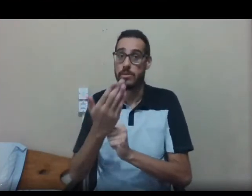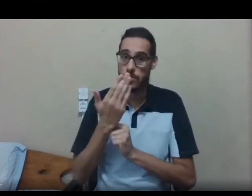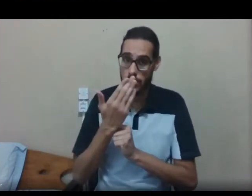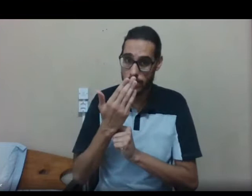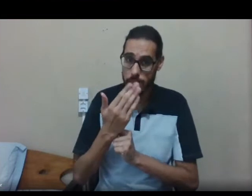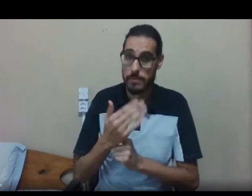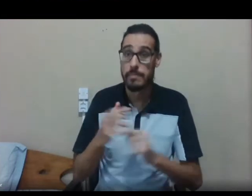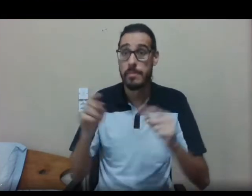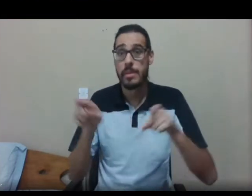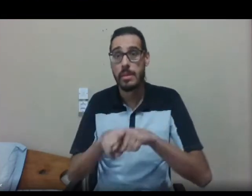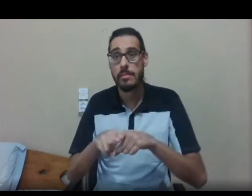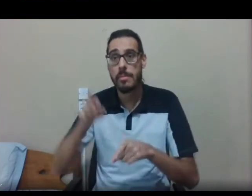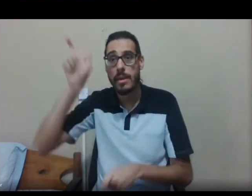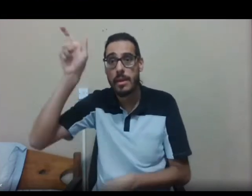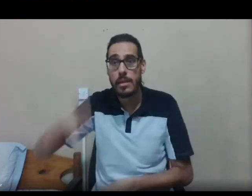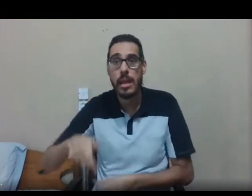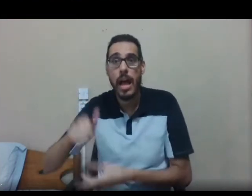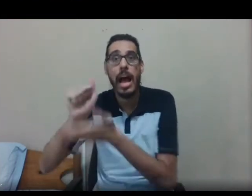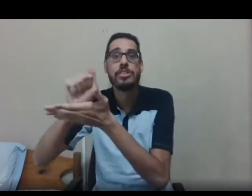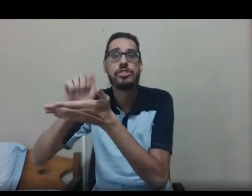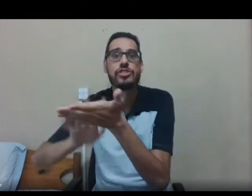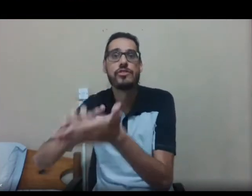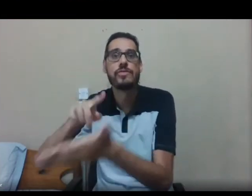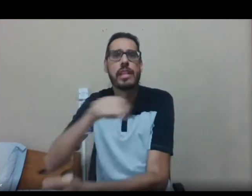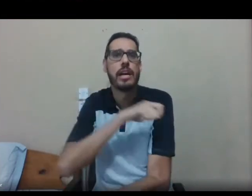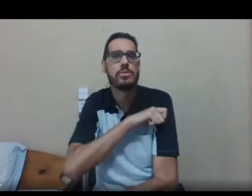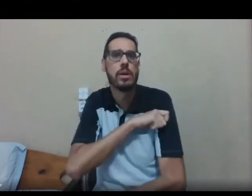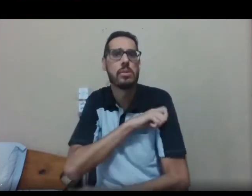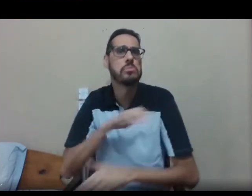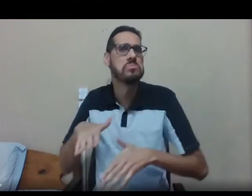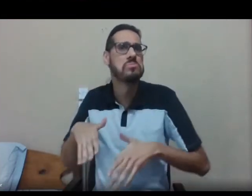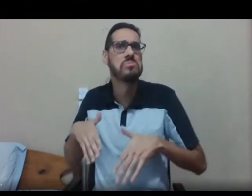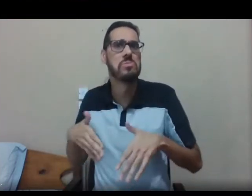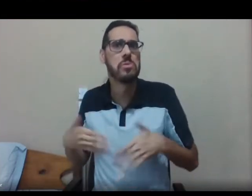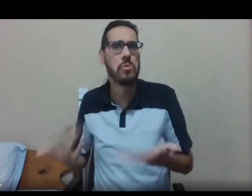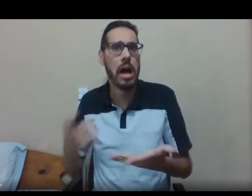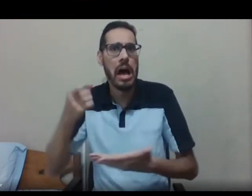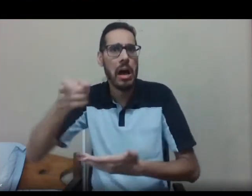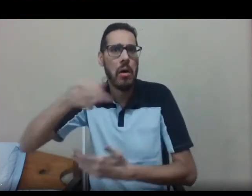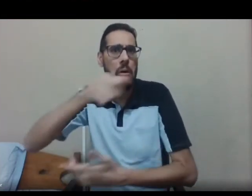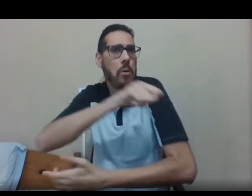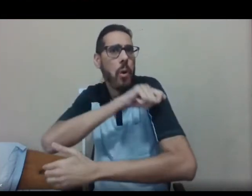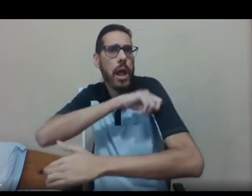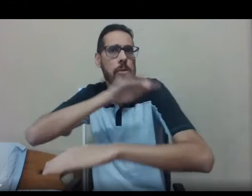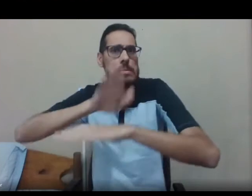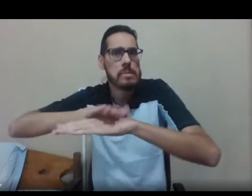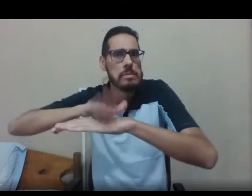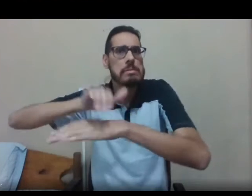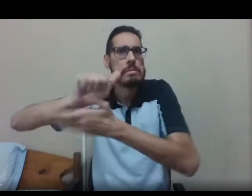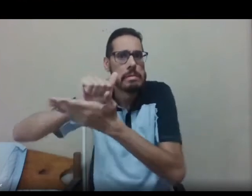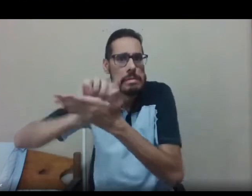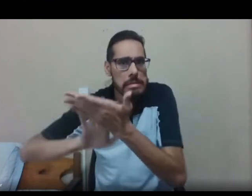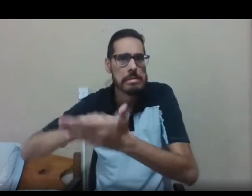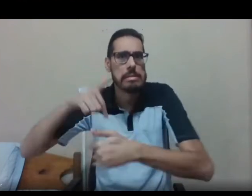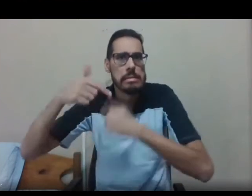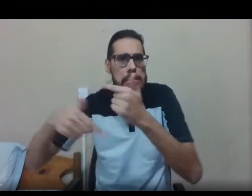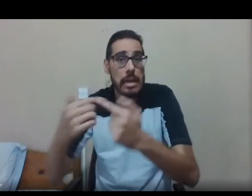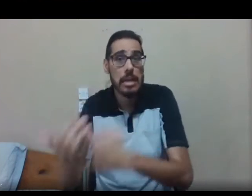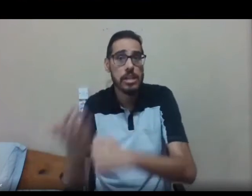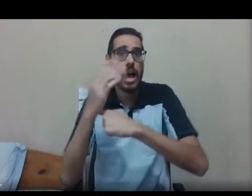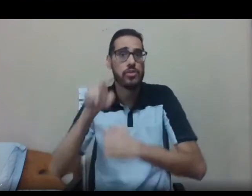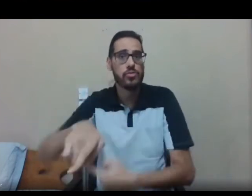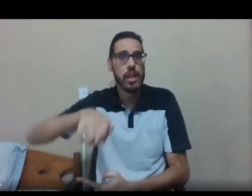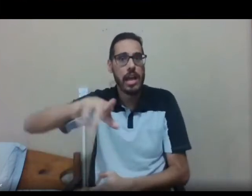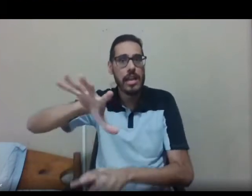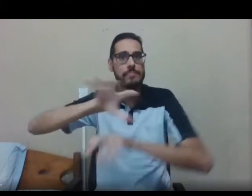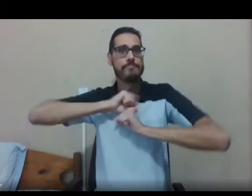bom? Os recursos que são utilizados também, né, para esse momento não presencial. E aí, nessa questão das atividades